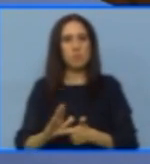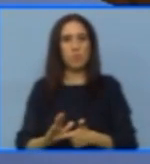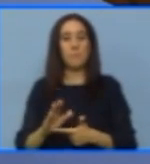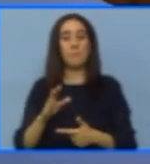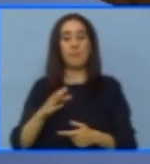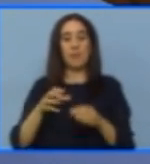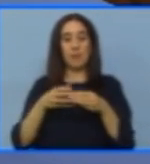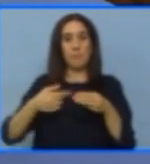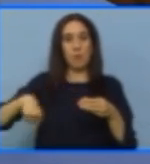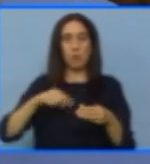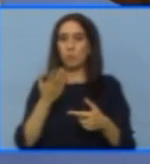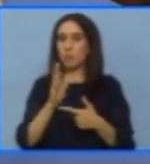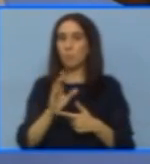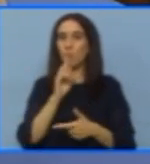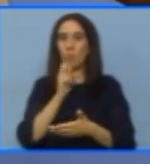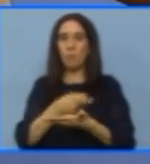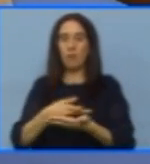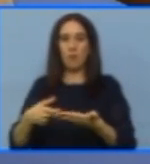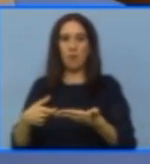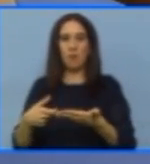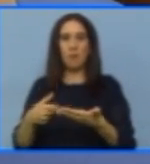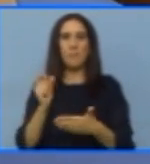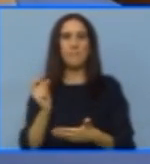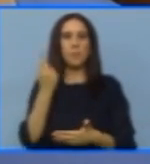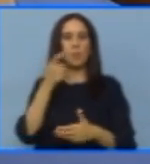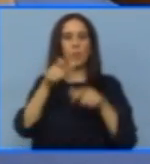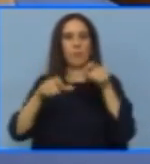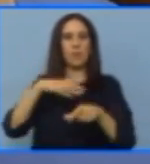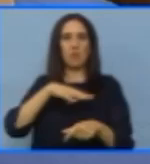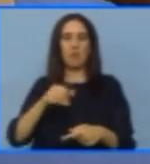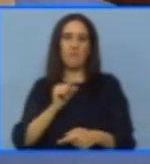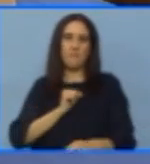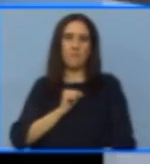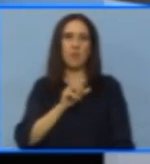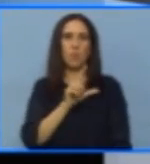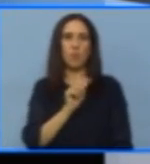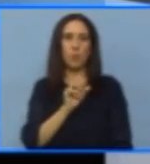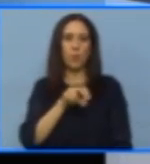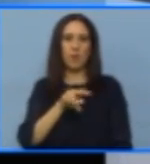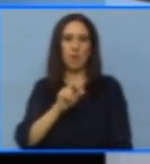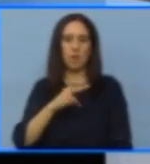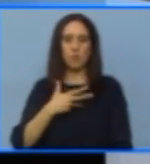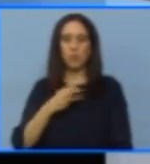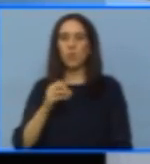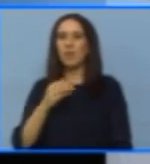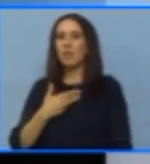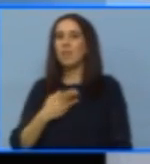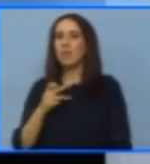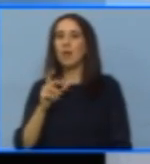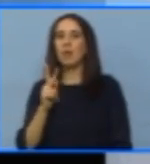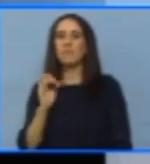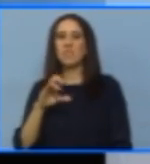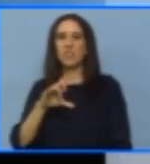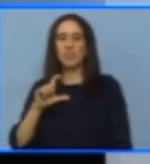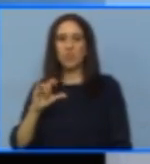equipas, por exemplo, o nome delas é Pioneiros da Humanidade. A minha, por acaso, é Leonardo da Vinci. E então nós